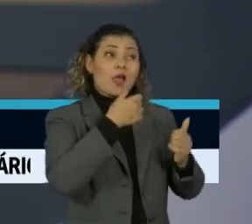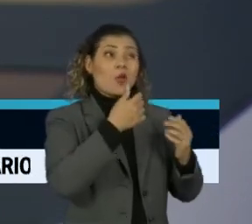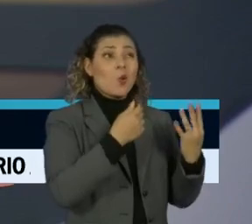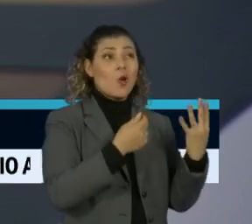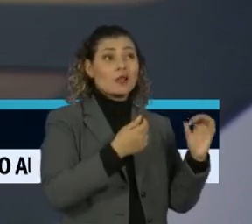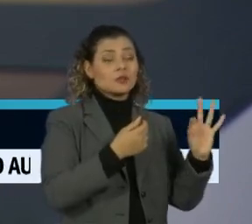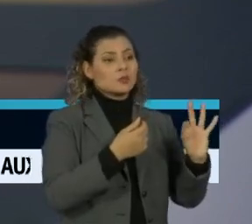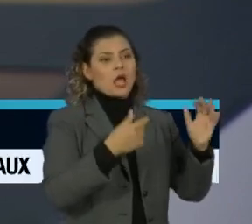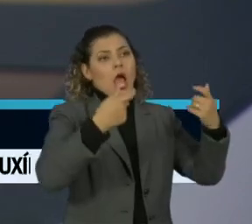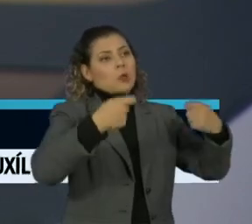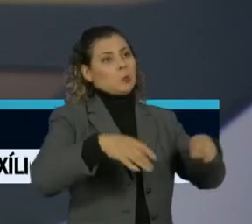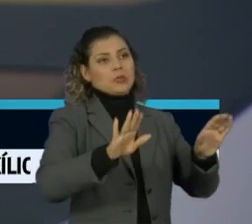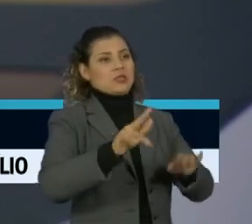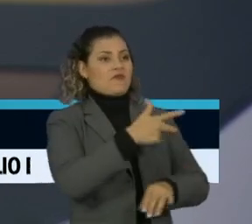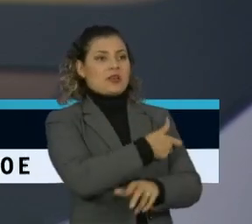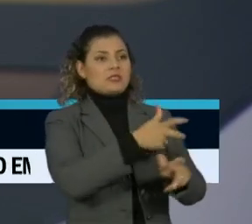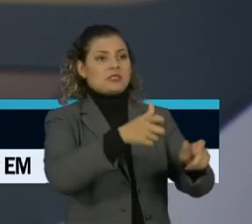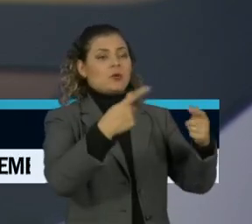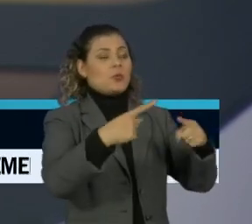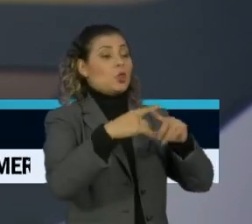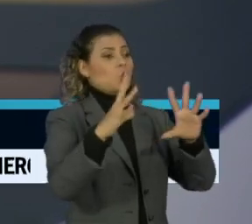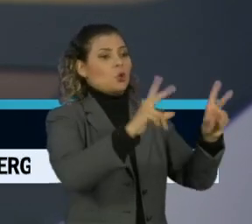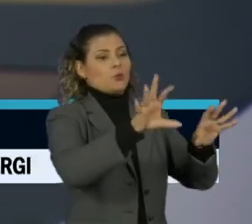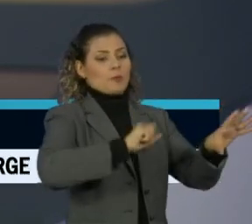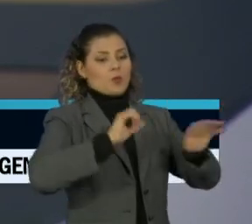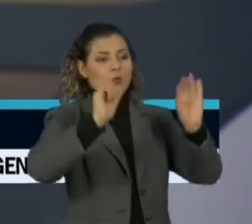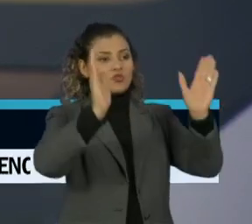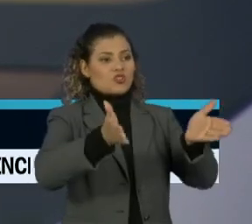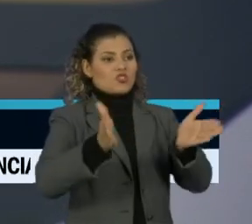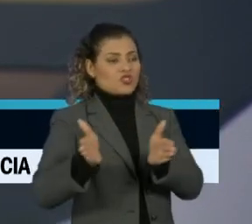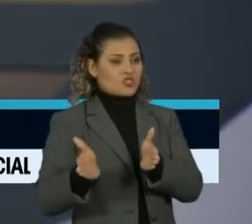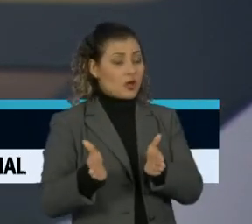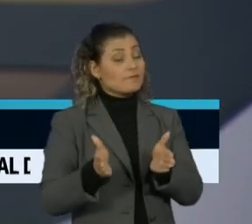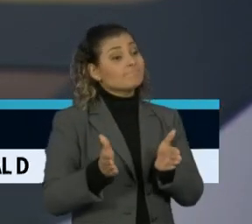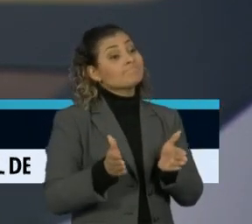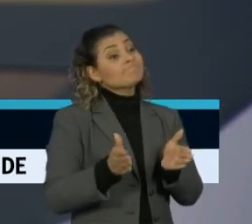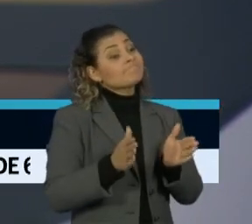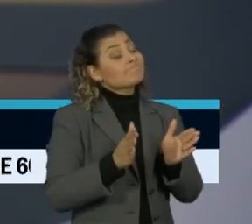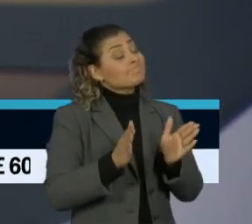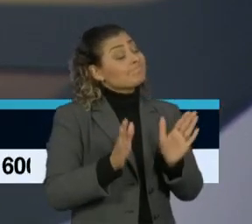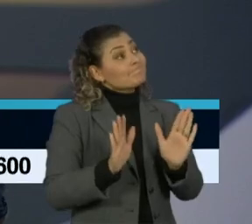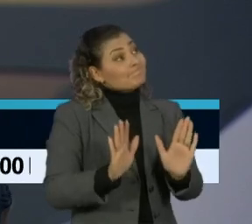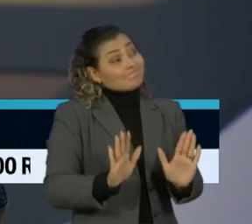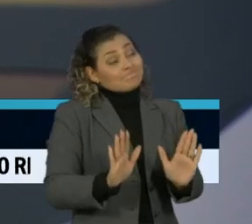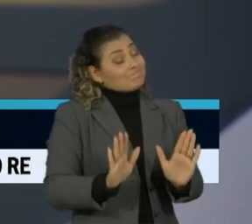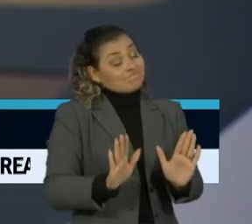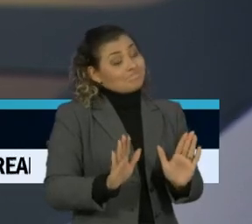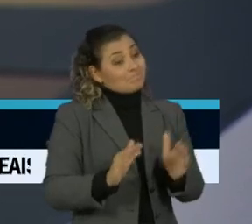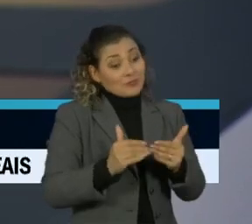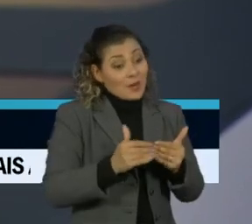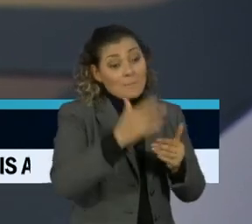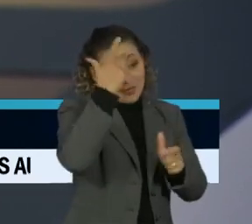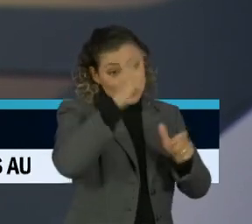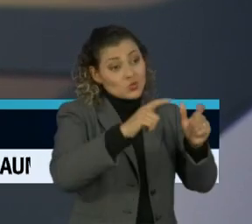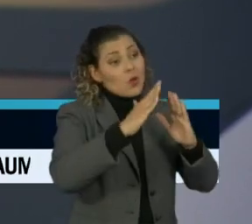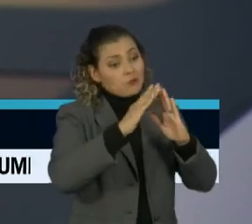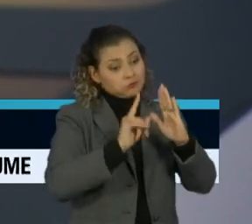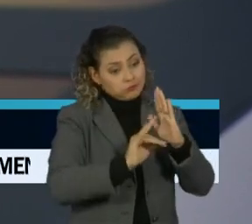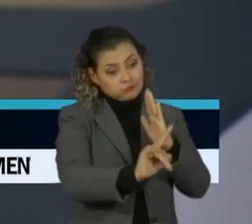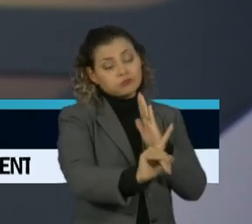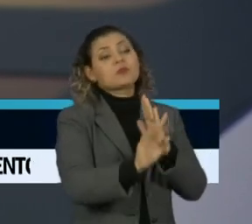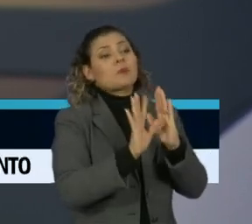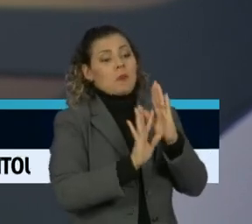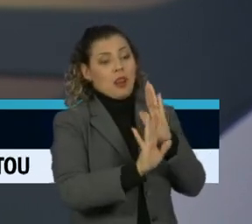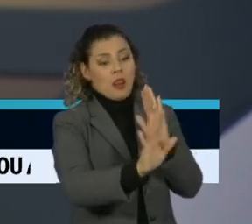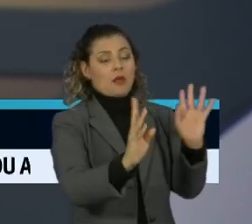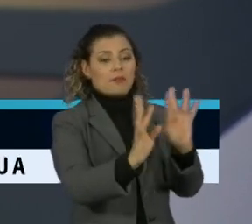precisamos nem de vacina porque já estamos imunizados poderia ser adquirido com todo mundo saindo às ruas